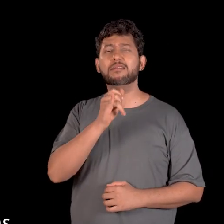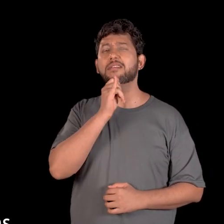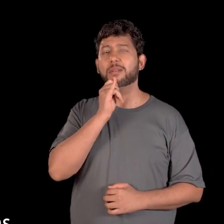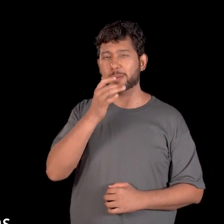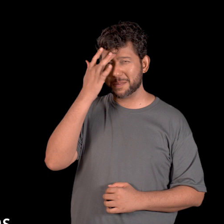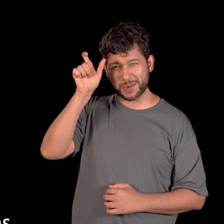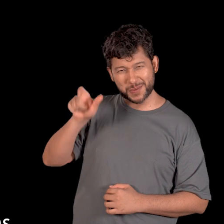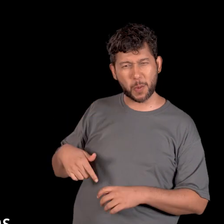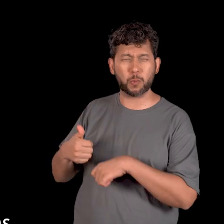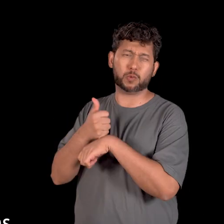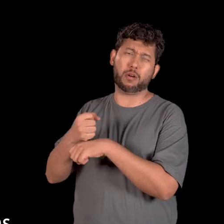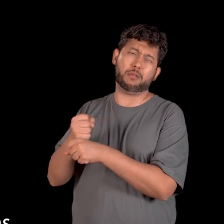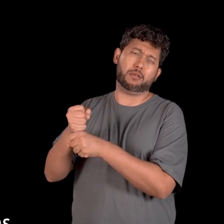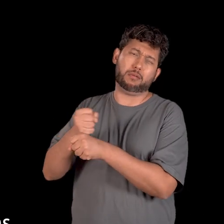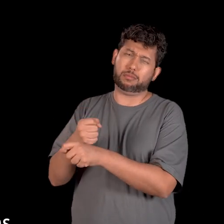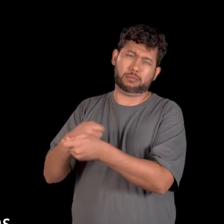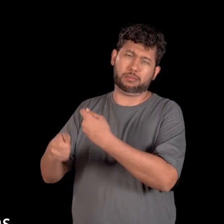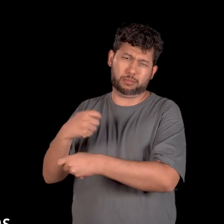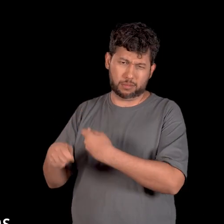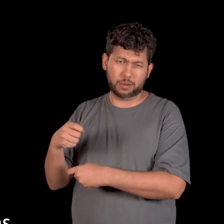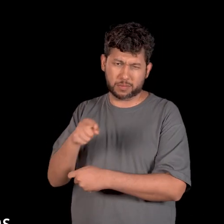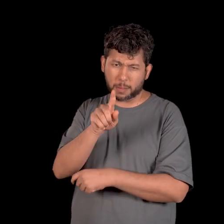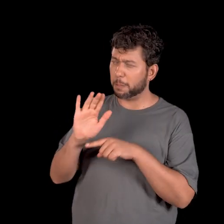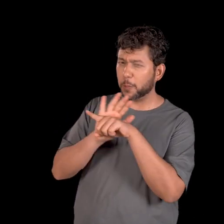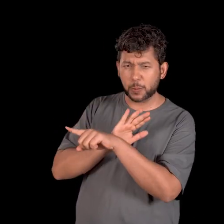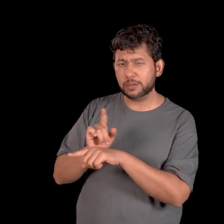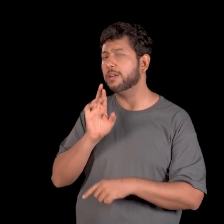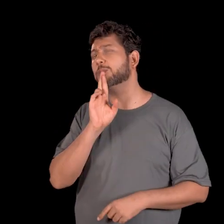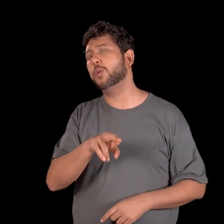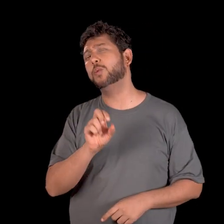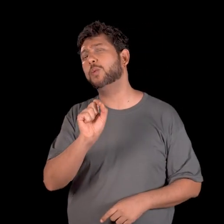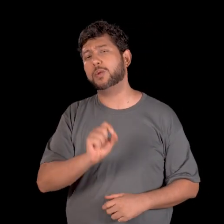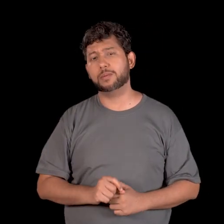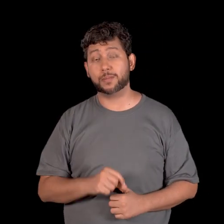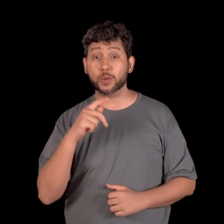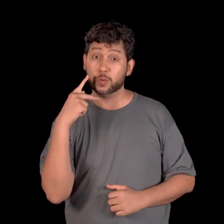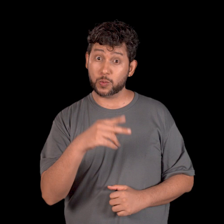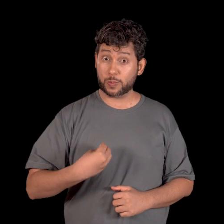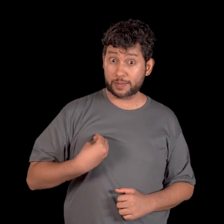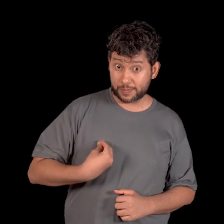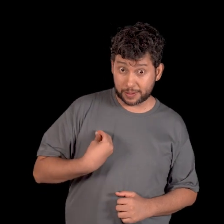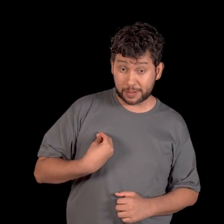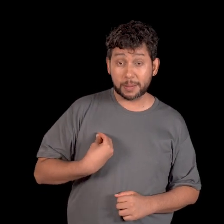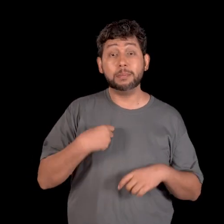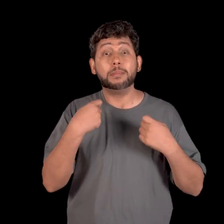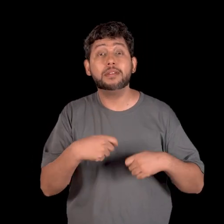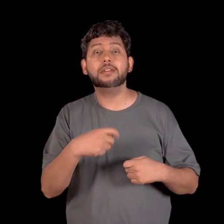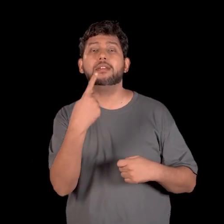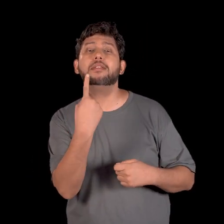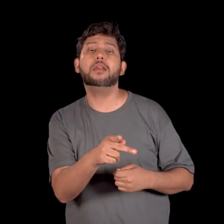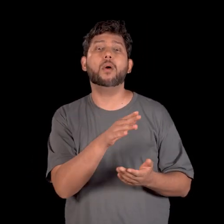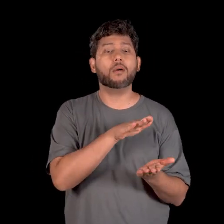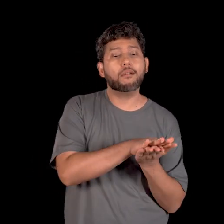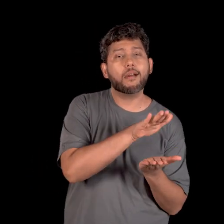determinado plano. Se você perguntar a grandes especialistas, eles provavelmente lhe dirão o seguinte: suas metas de